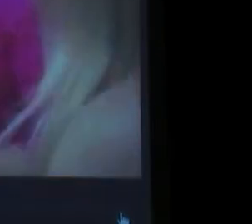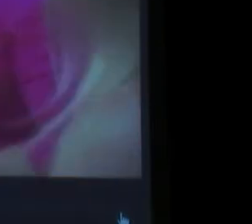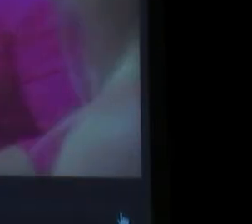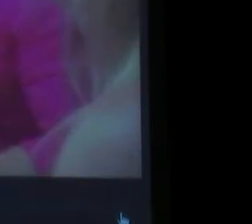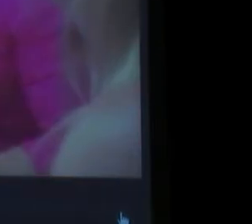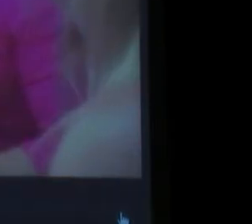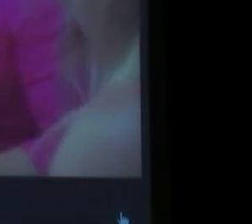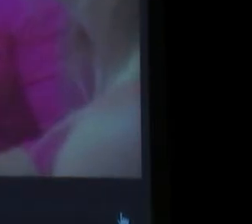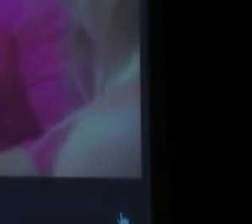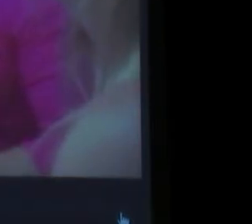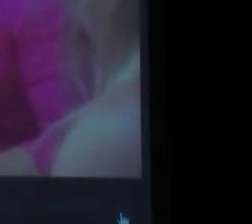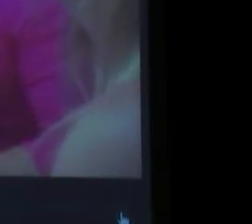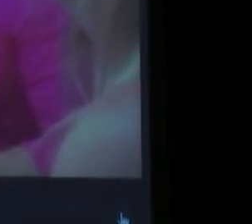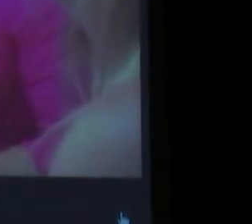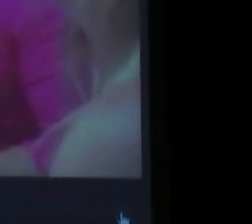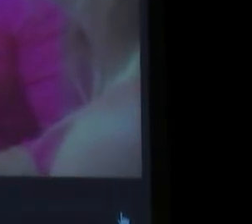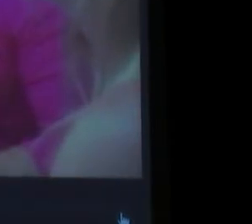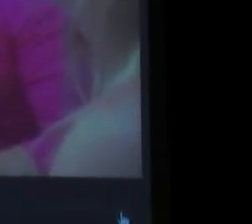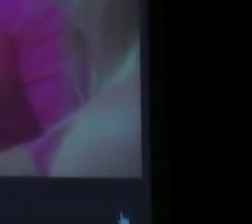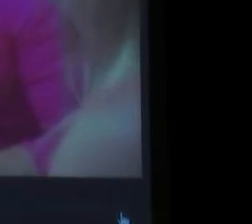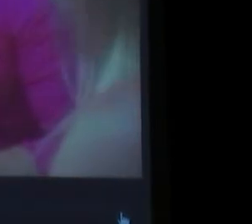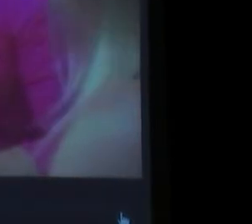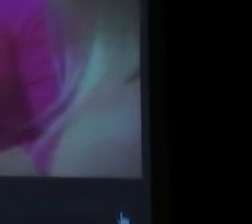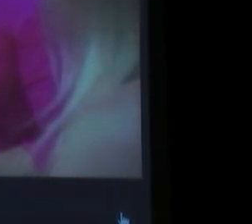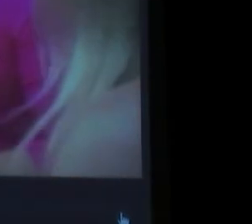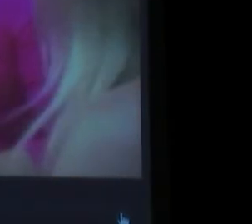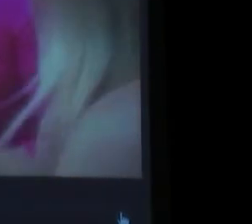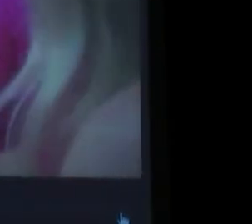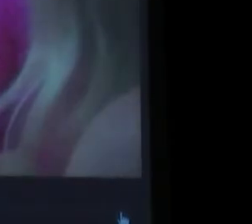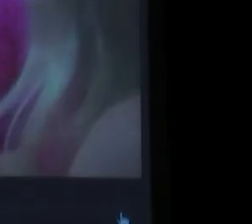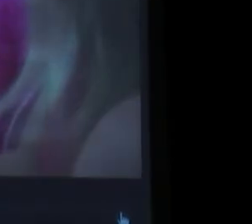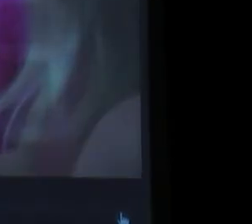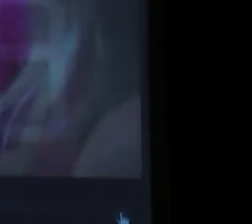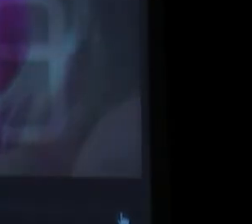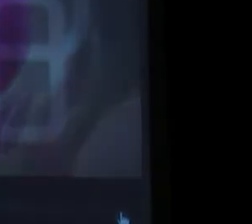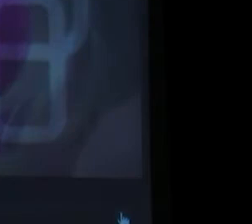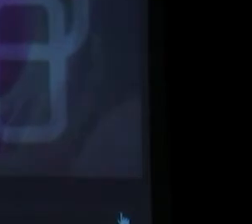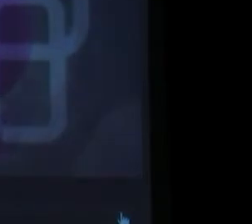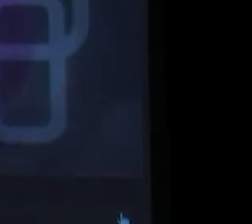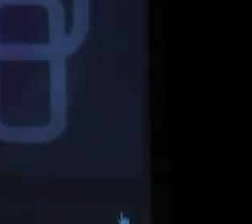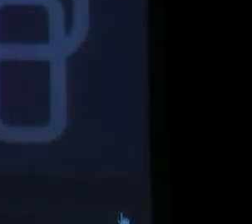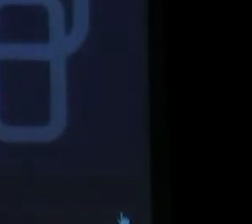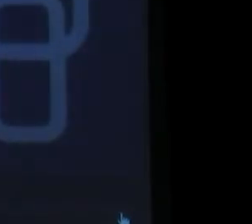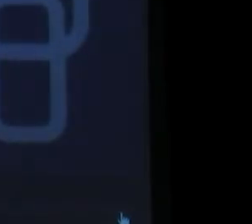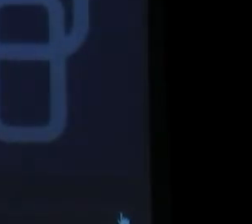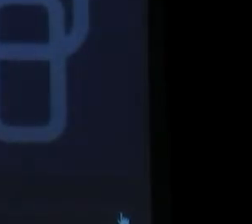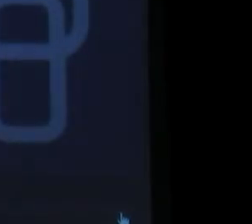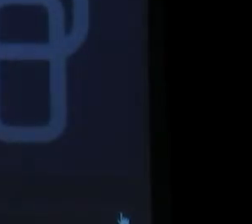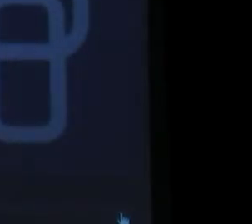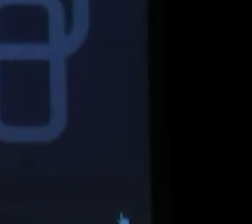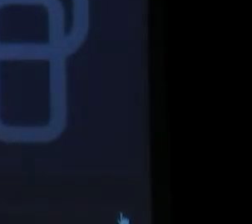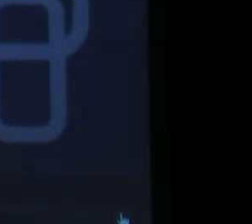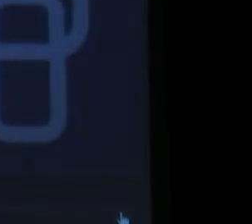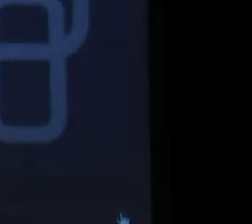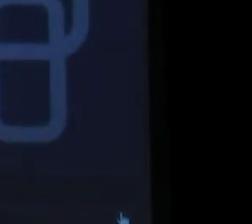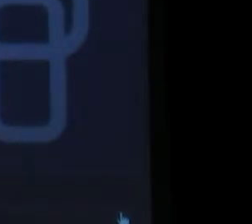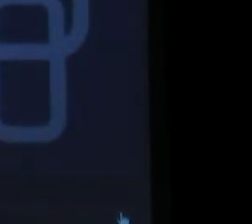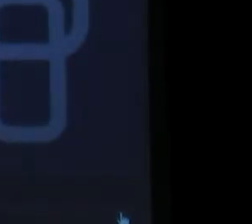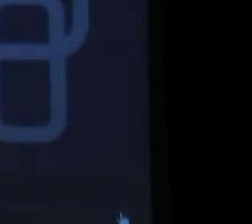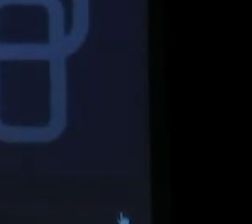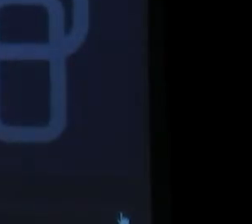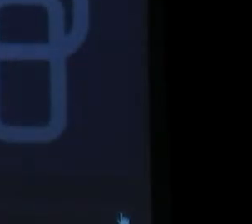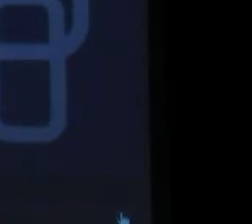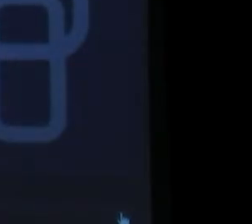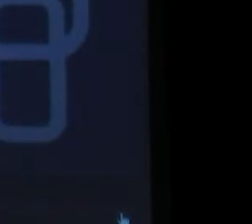desenvolvimento e à superação dos limites de seus alunos. Além da parceria com a diretoria de ensino, a